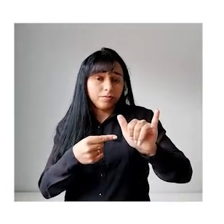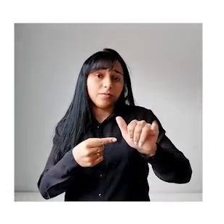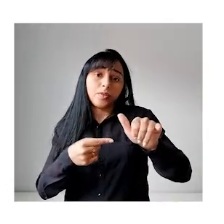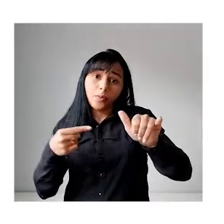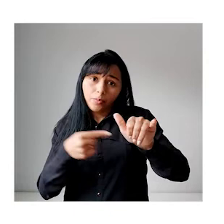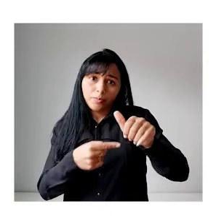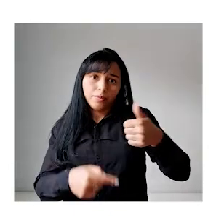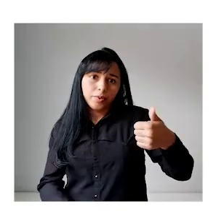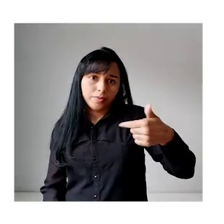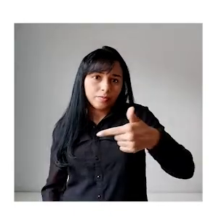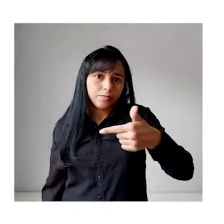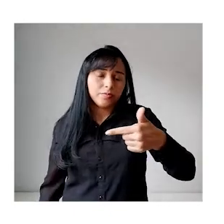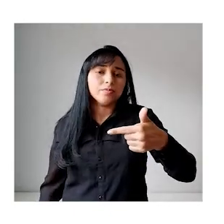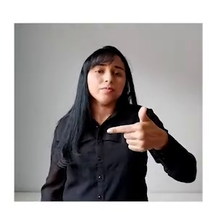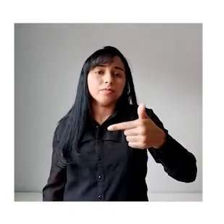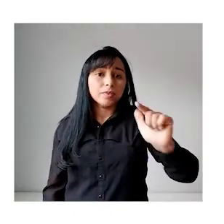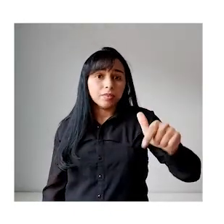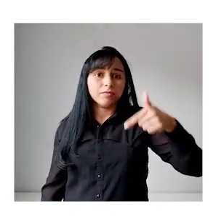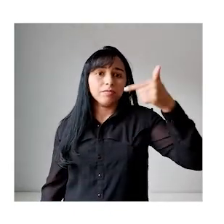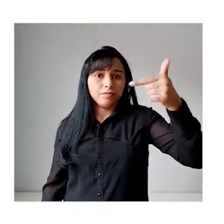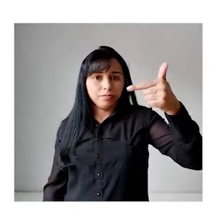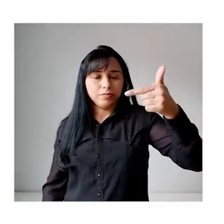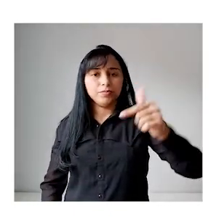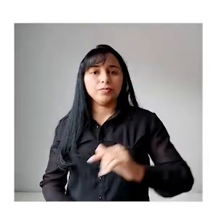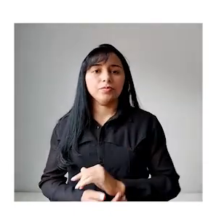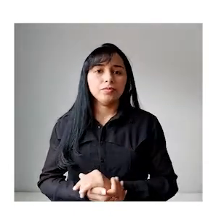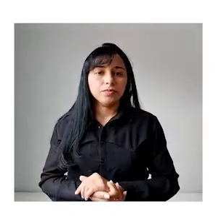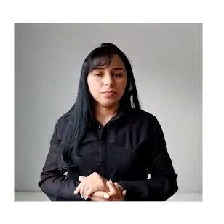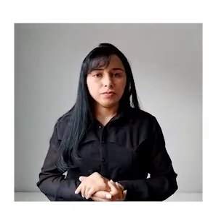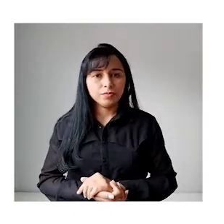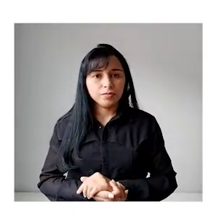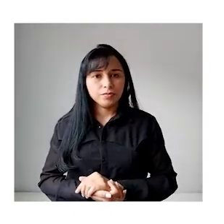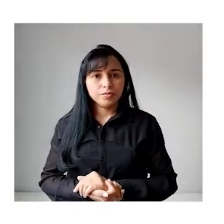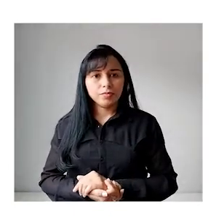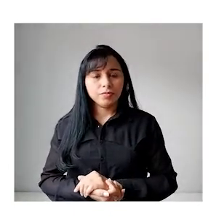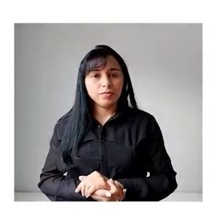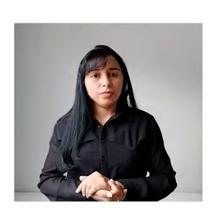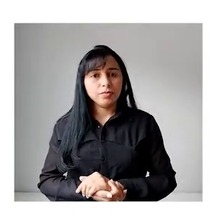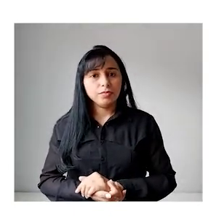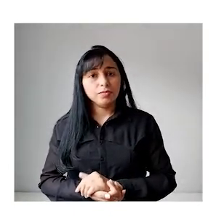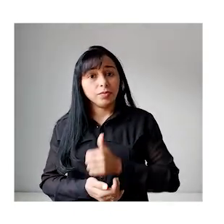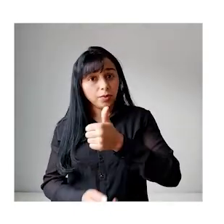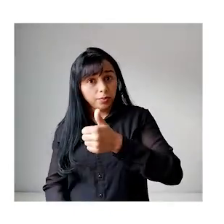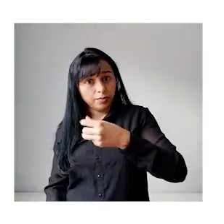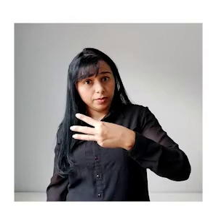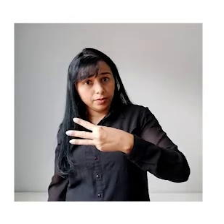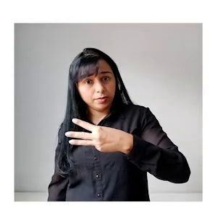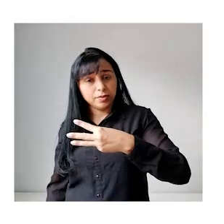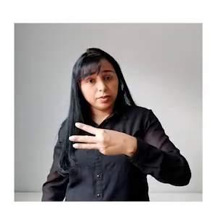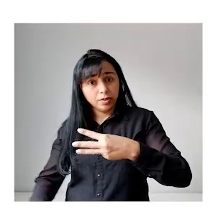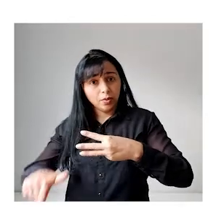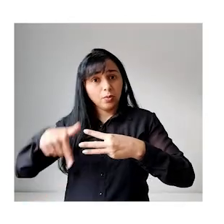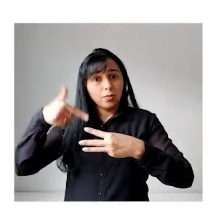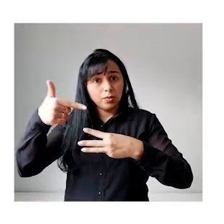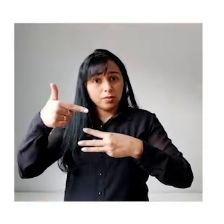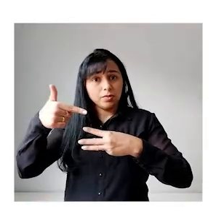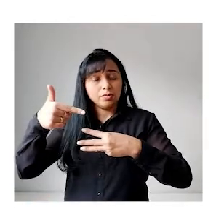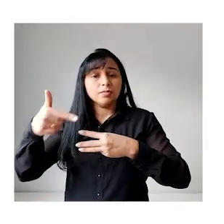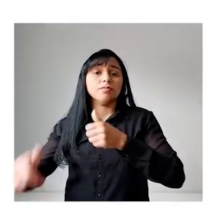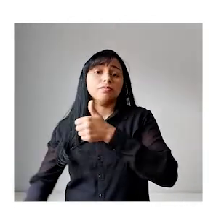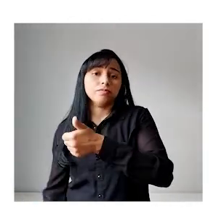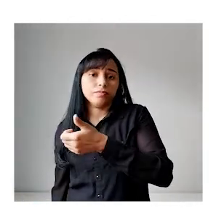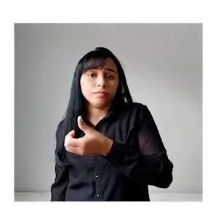então menos 12 elevado ao quadrado. 13 ao quadrado,